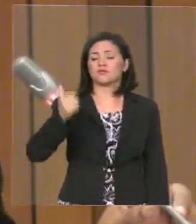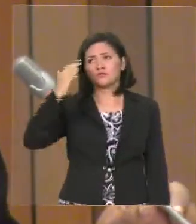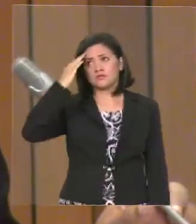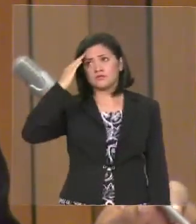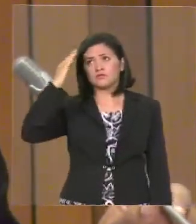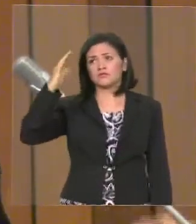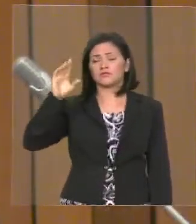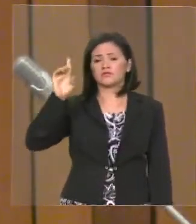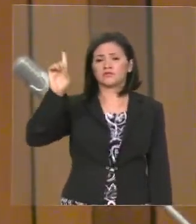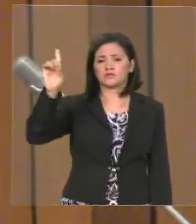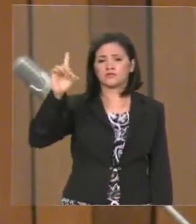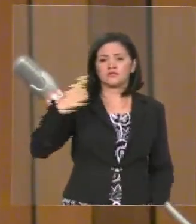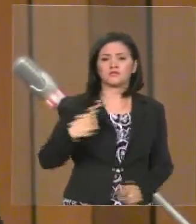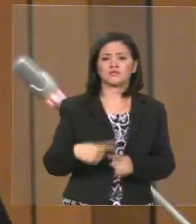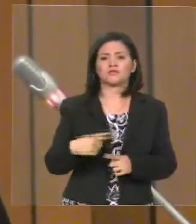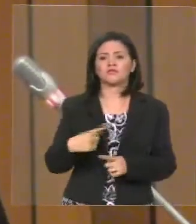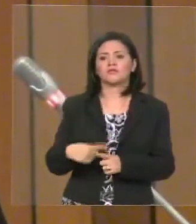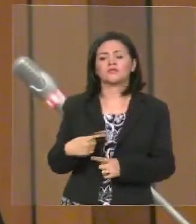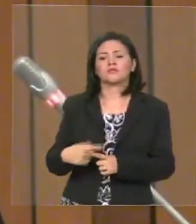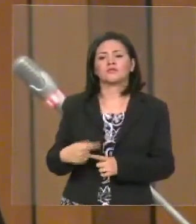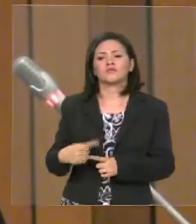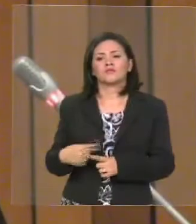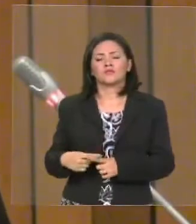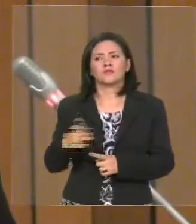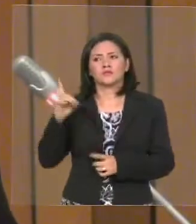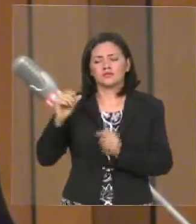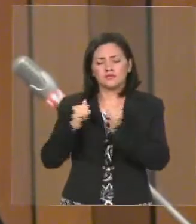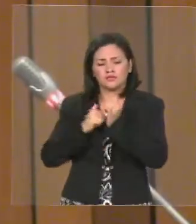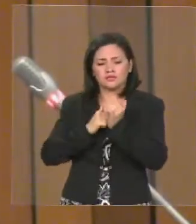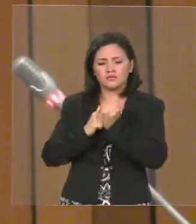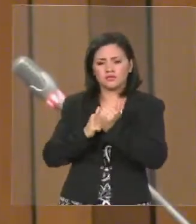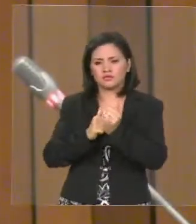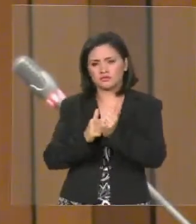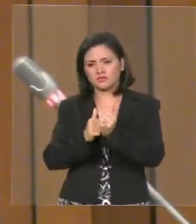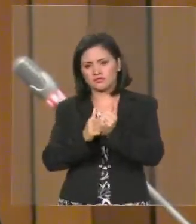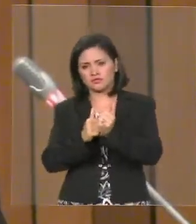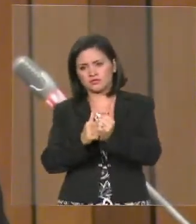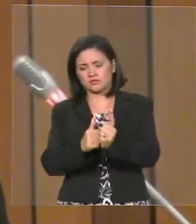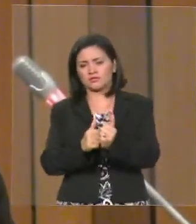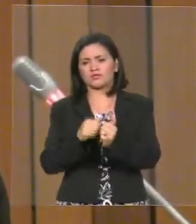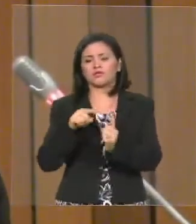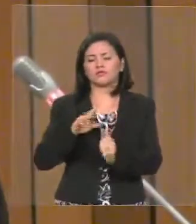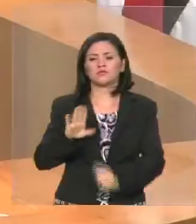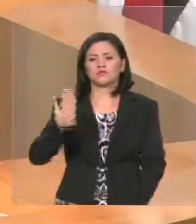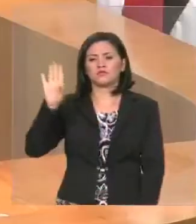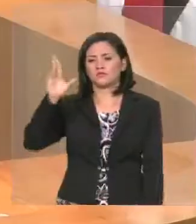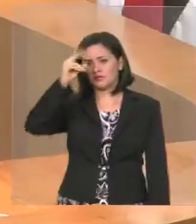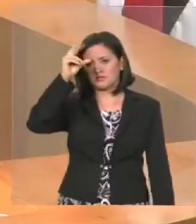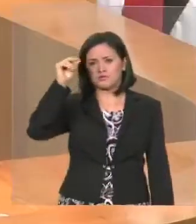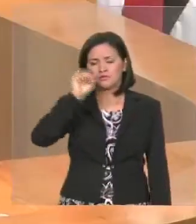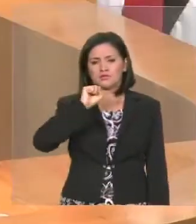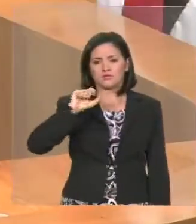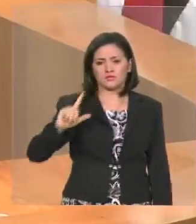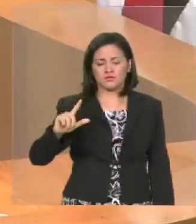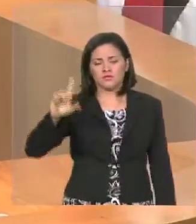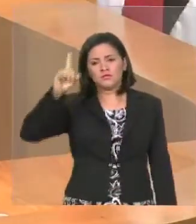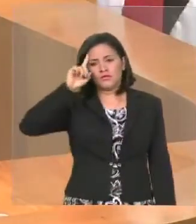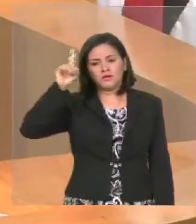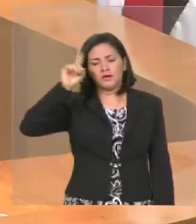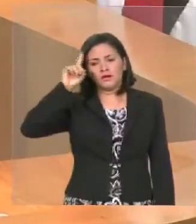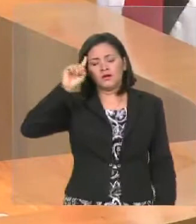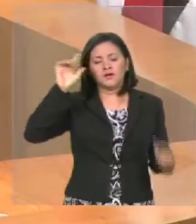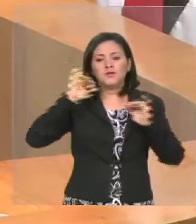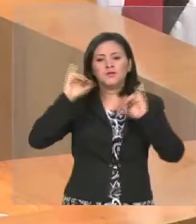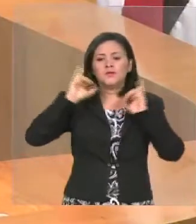Deus por ter me dado condições e me guiado durante a disputa na Prefeitura de São Luís. Todos os dias eu declaro o meu